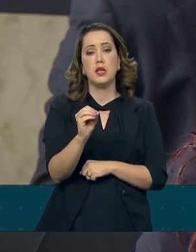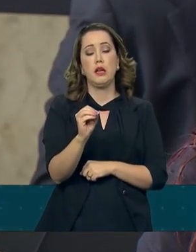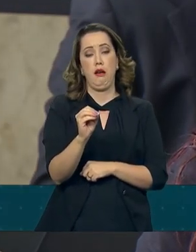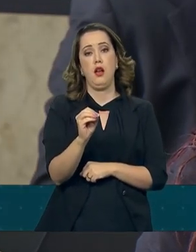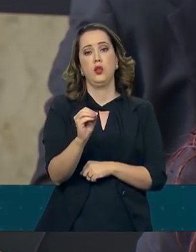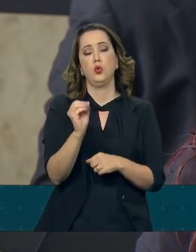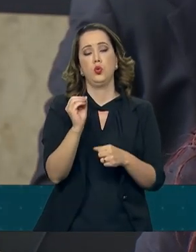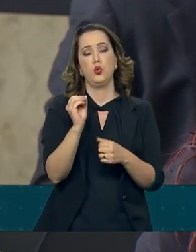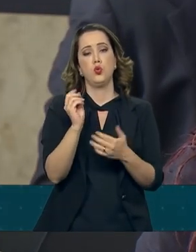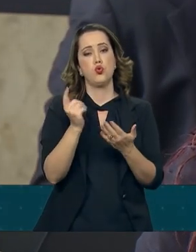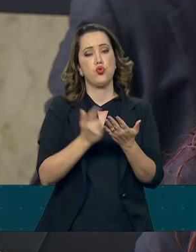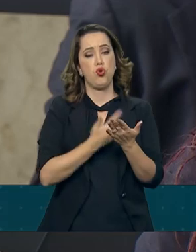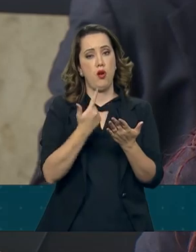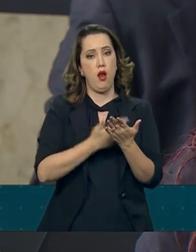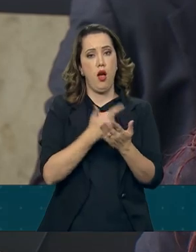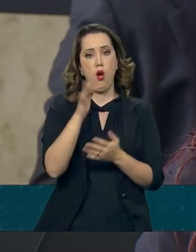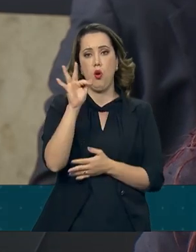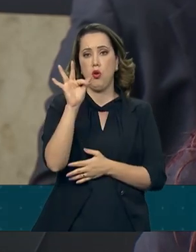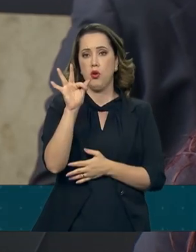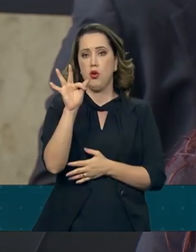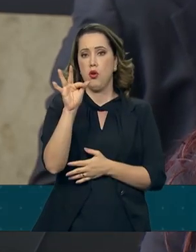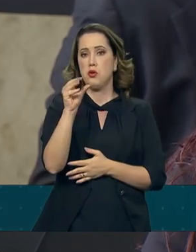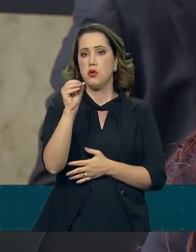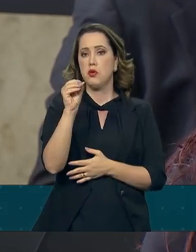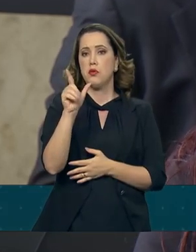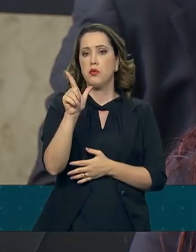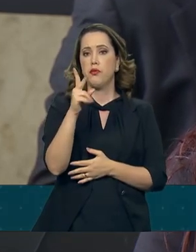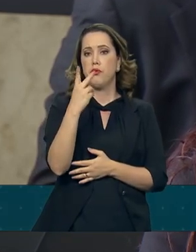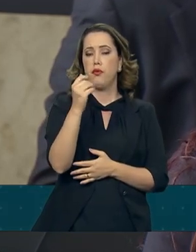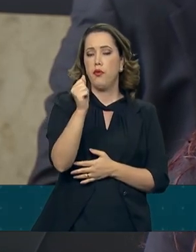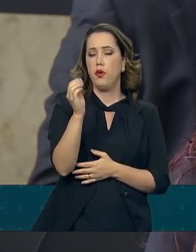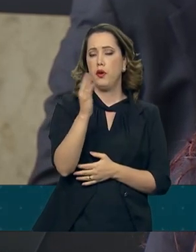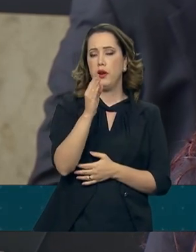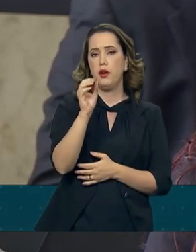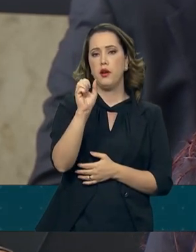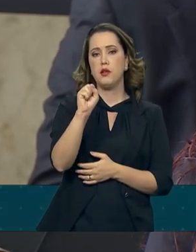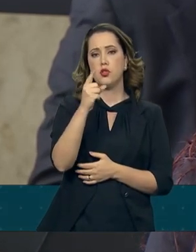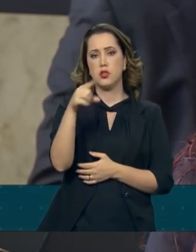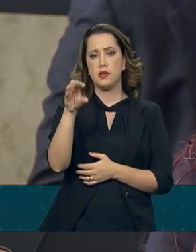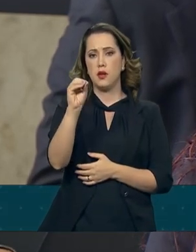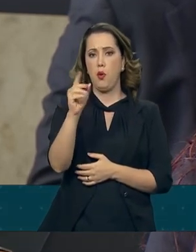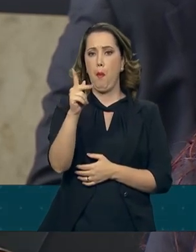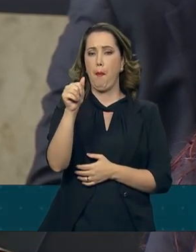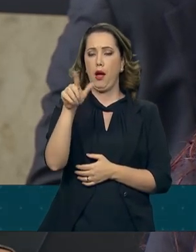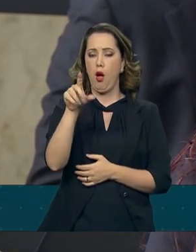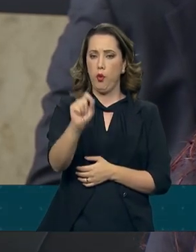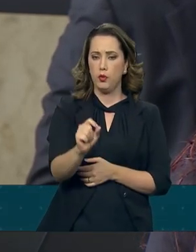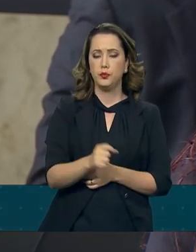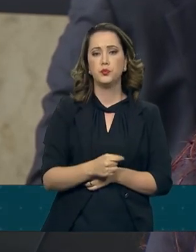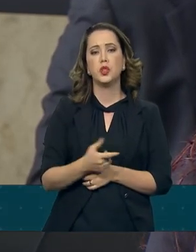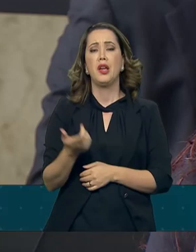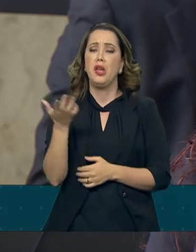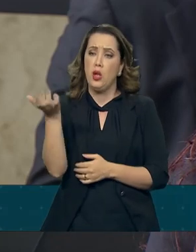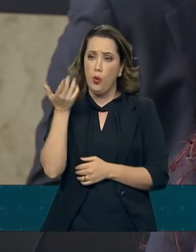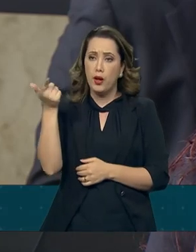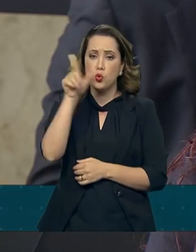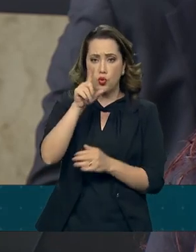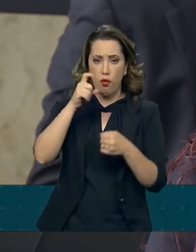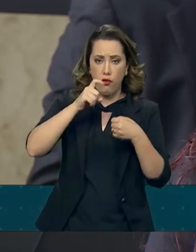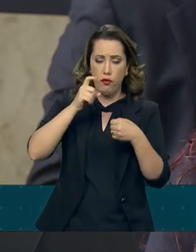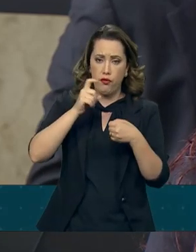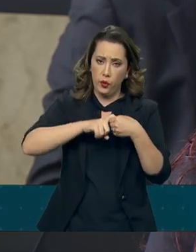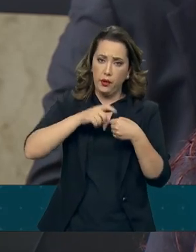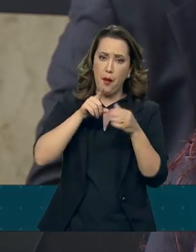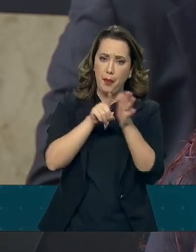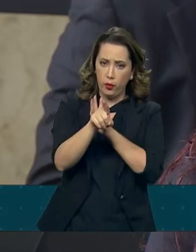paulo é eu queria voltar o tema do deputado eduardo bolsonaro que o senhor comentou um ponto que foi a questão do